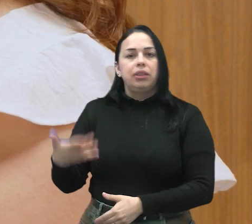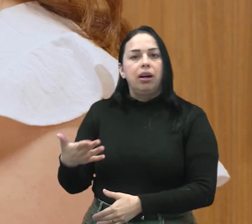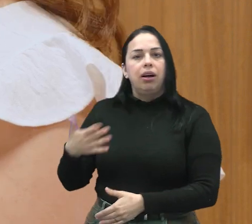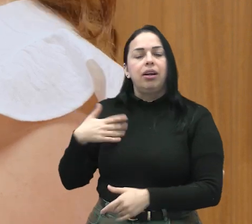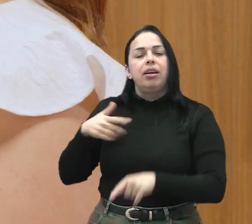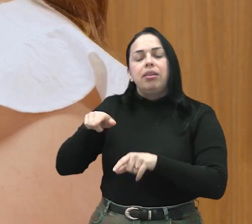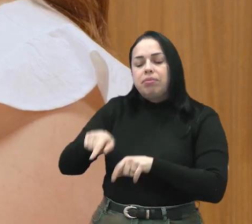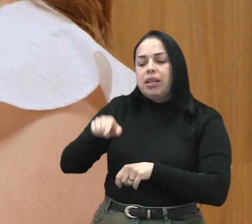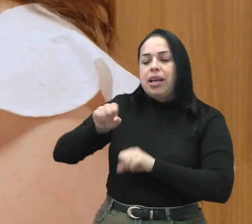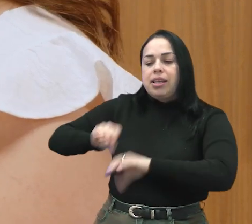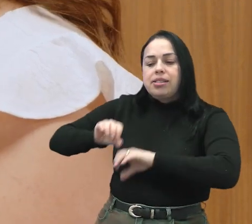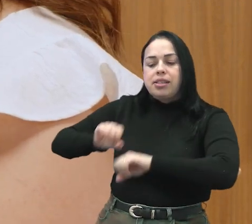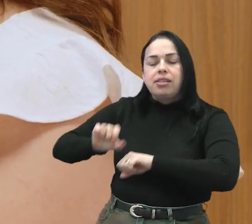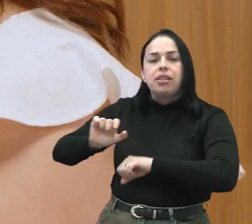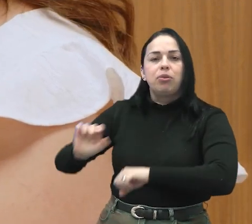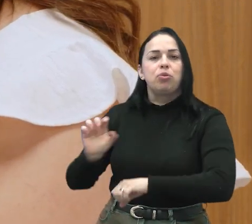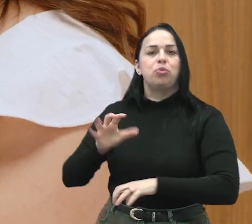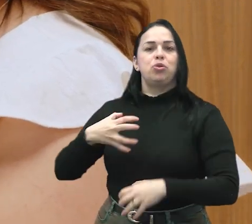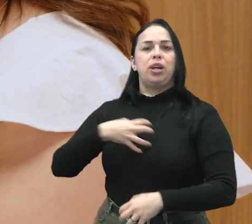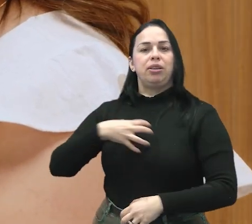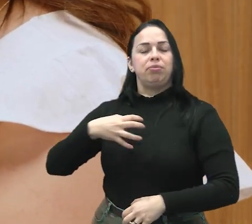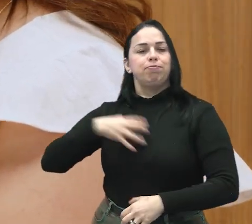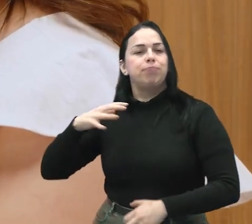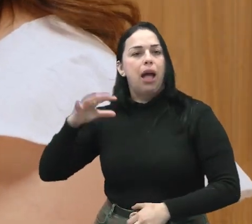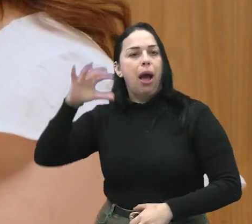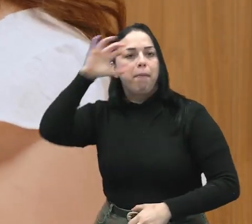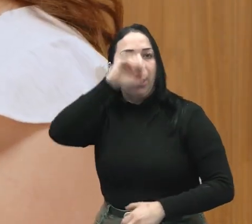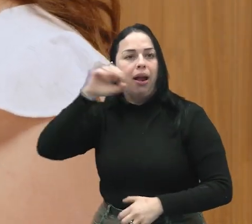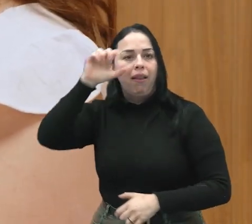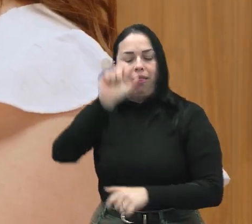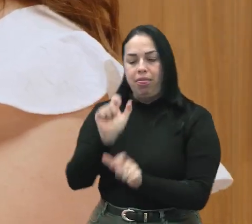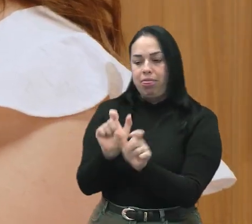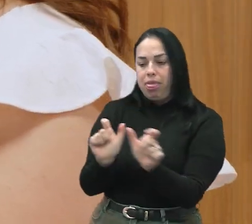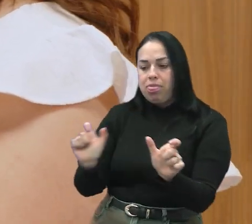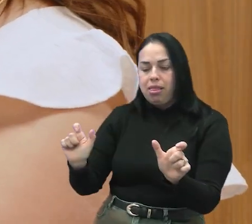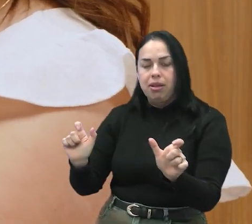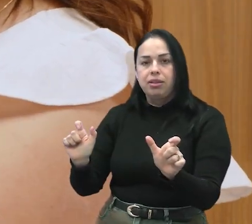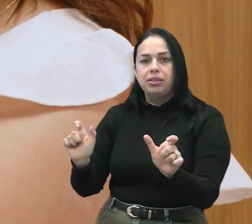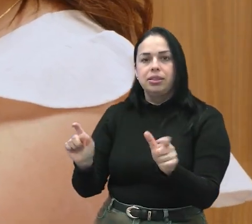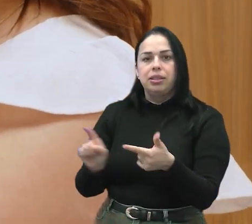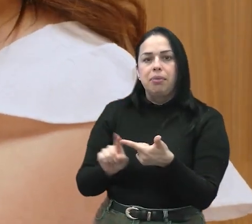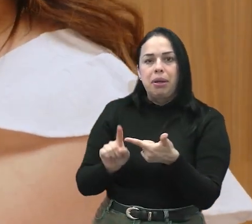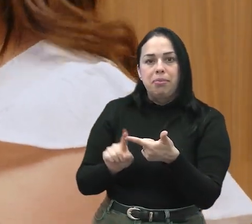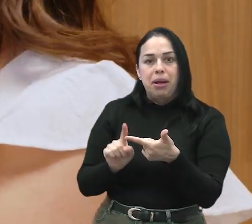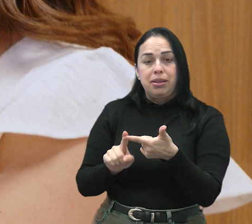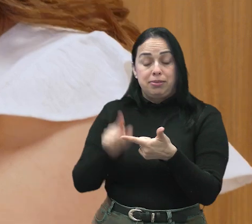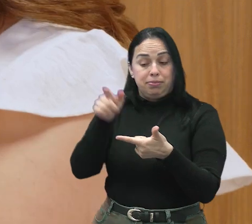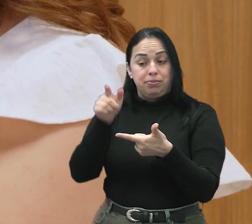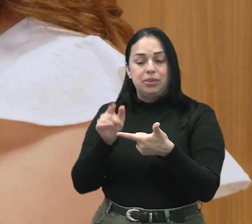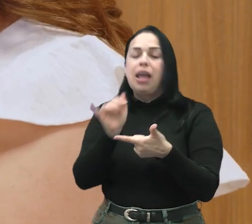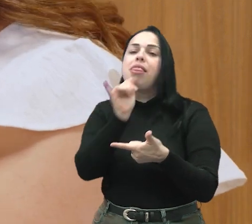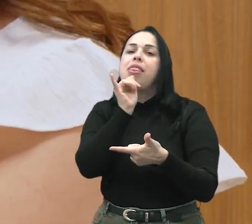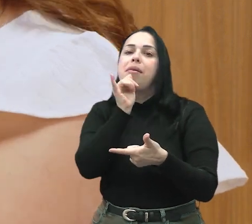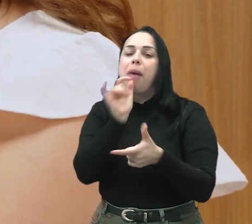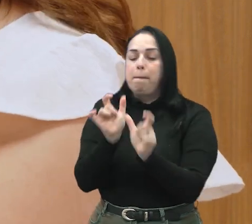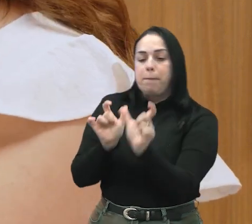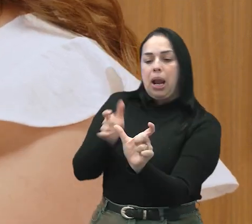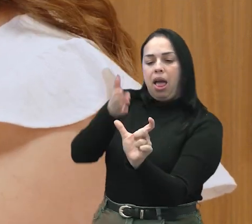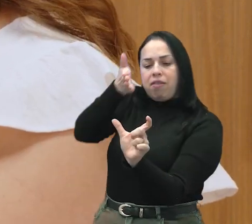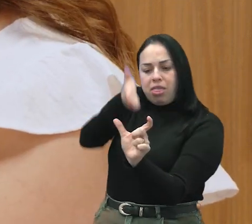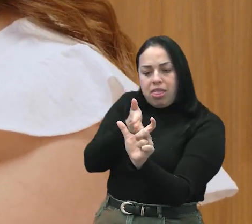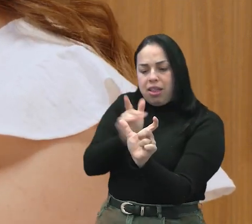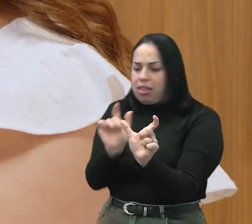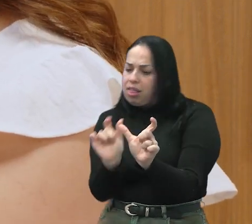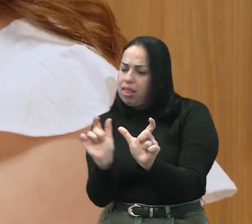consciência fonológica. Né? Então, ela precisa entender que as palavras são divididas em partes, ela